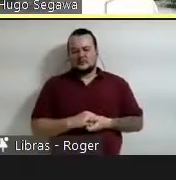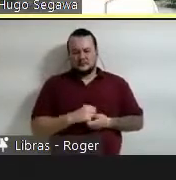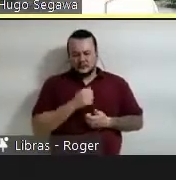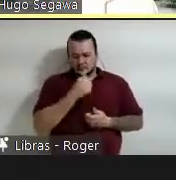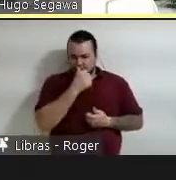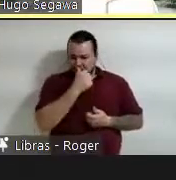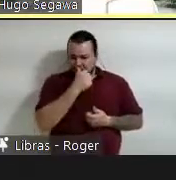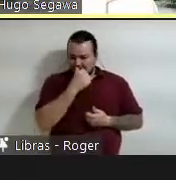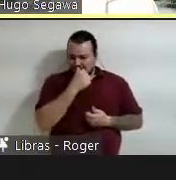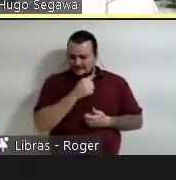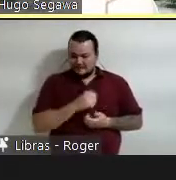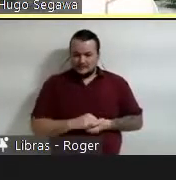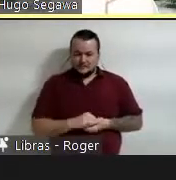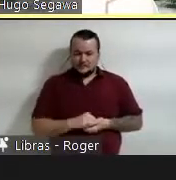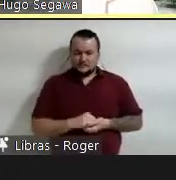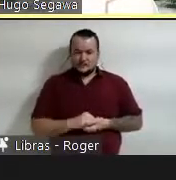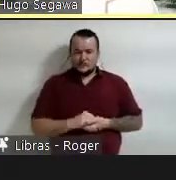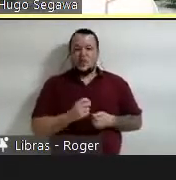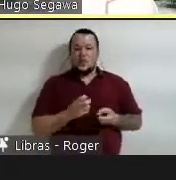Ou veja